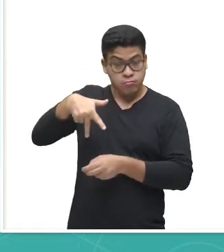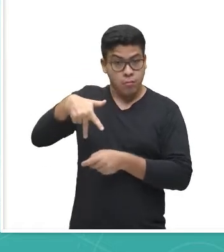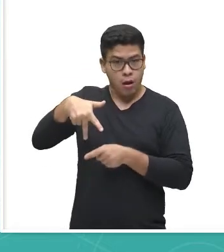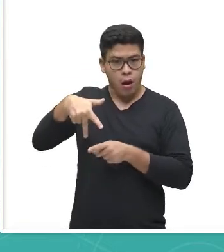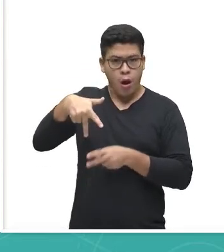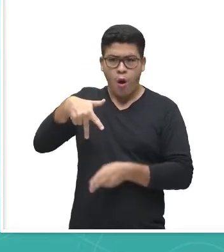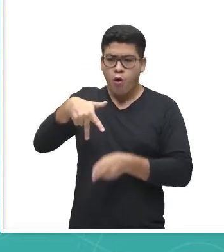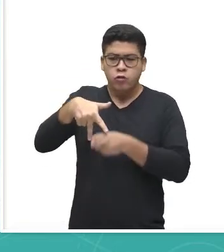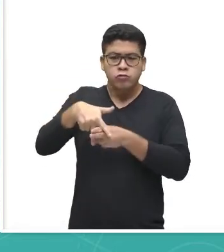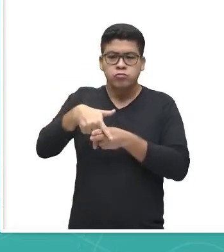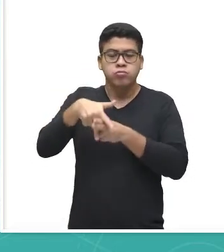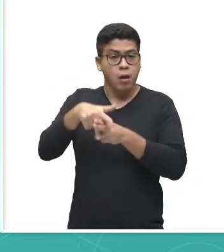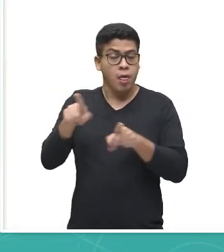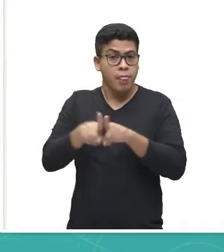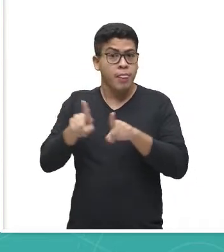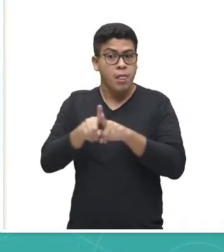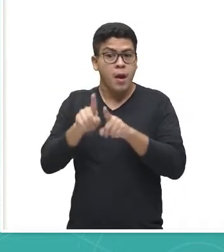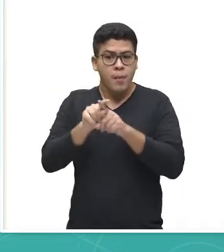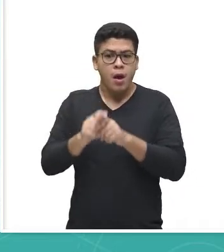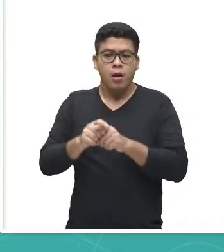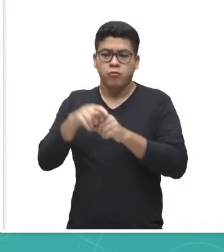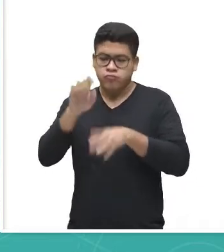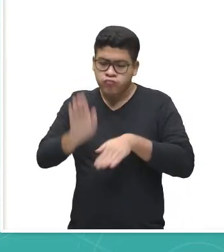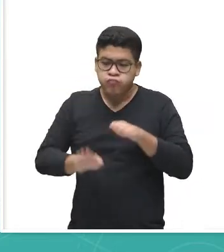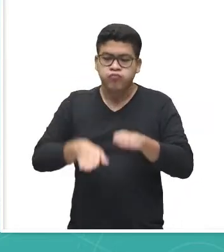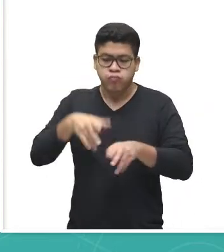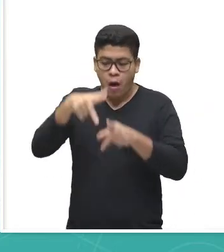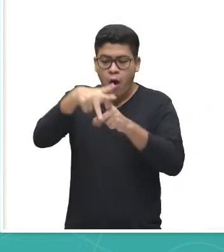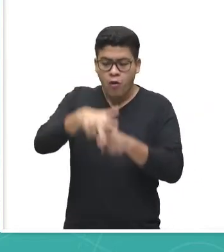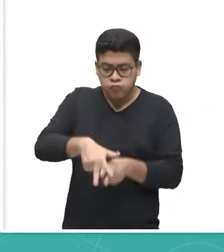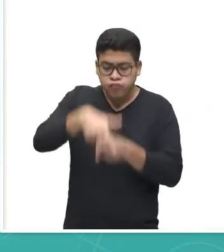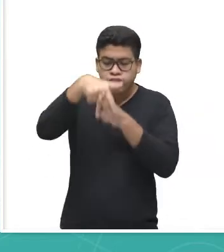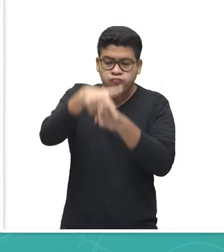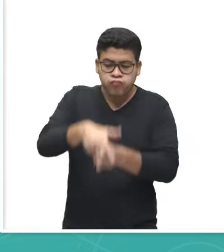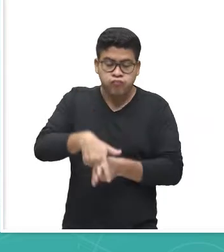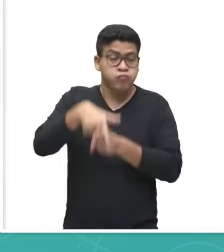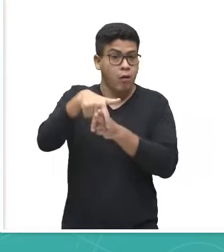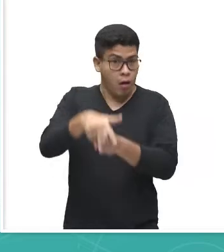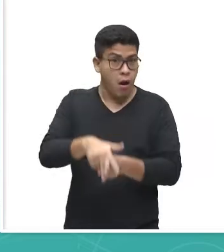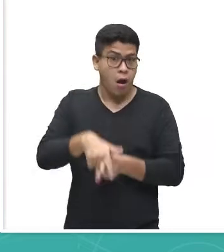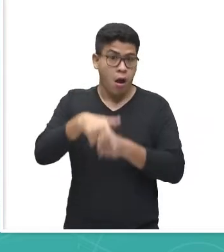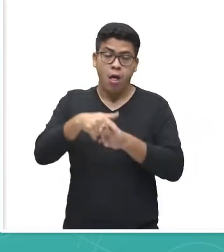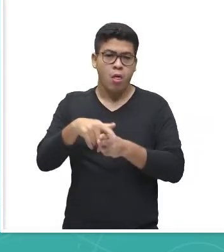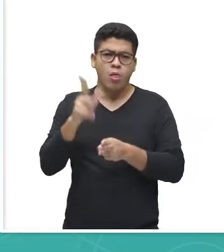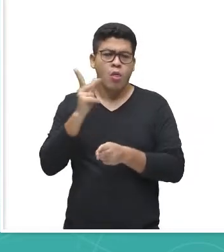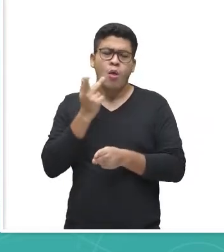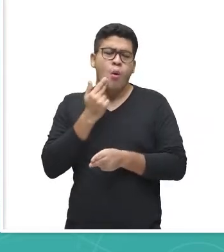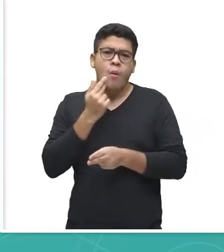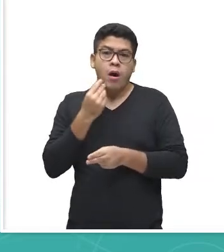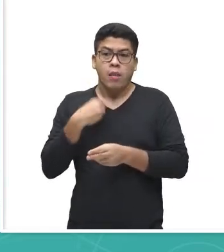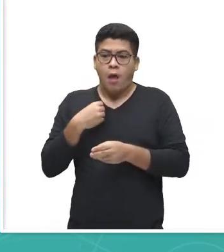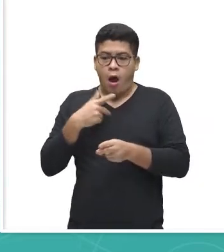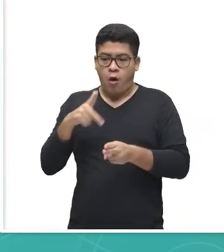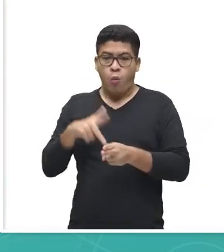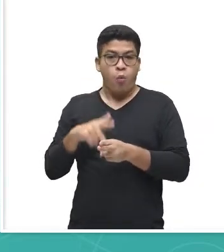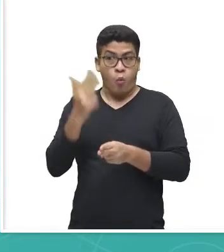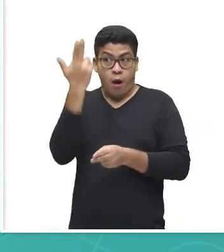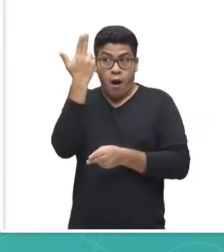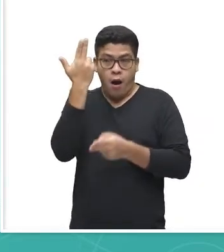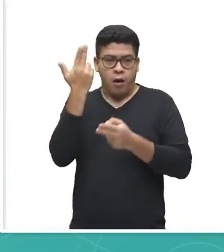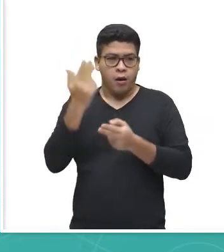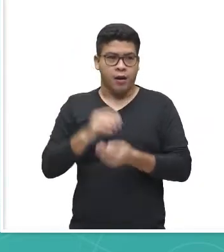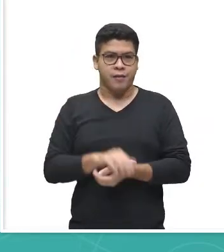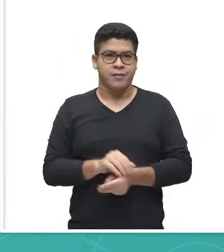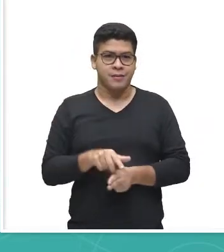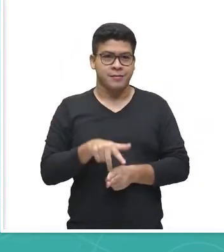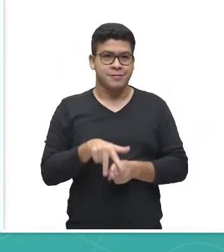solo, ela também vai estar em movimento junto com esse cavalo. E aí pode acontecer de repente esse cavalo parar. Né? O cavalo parou de